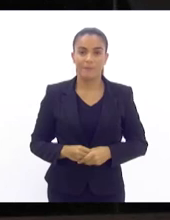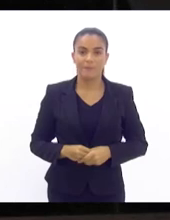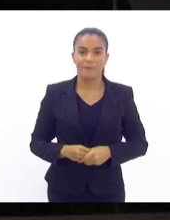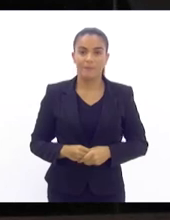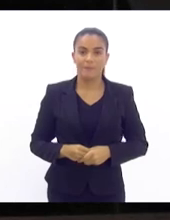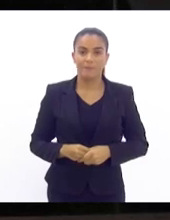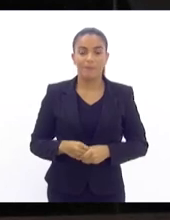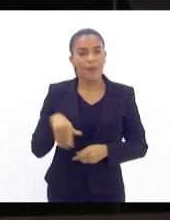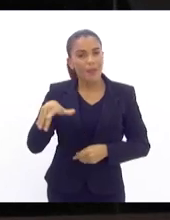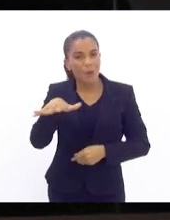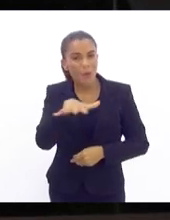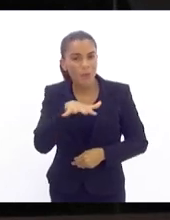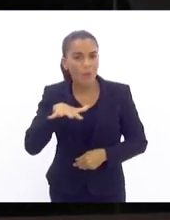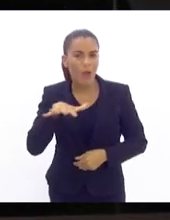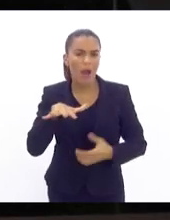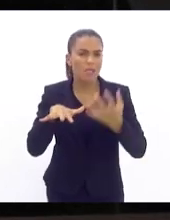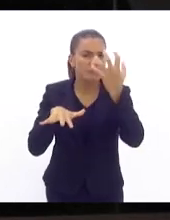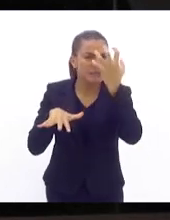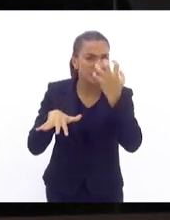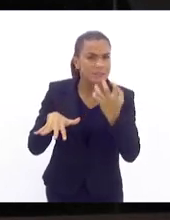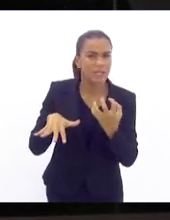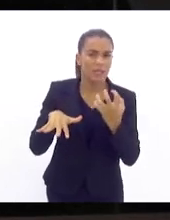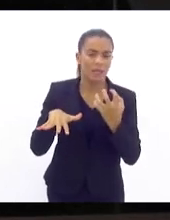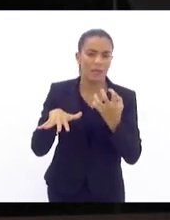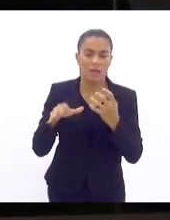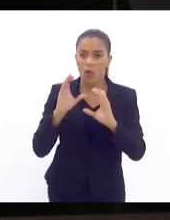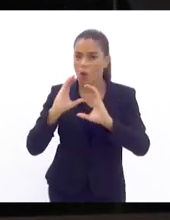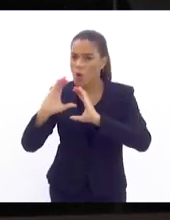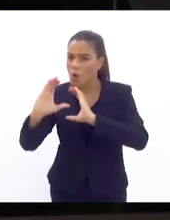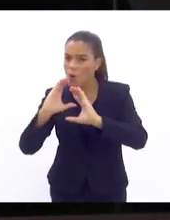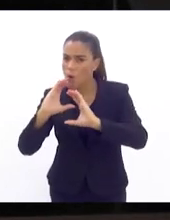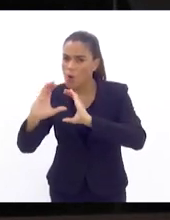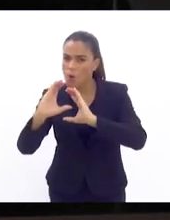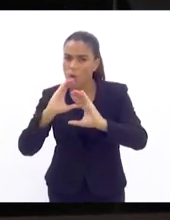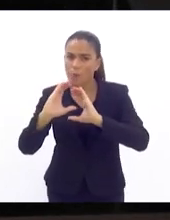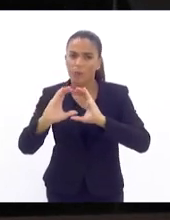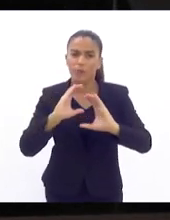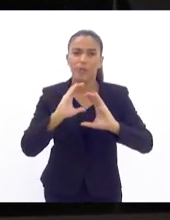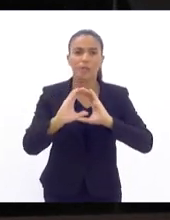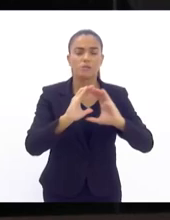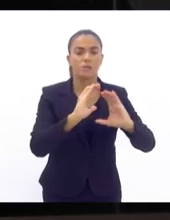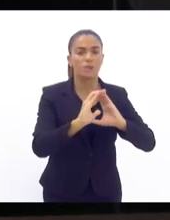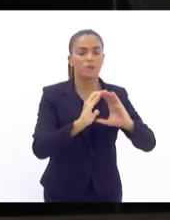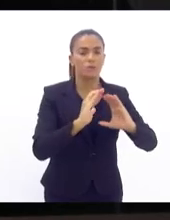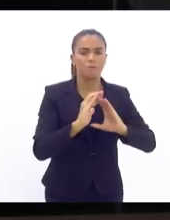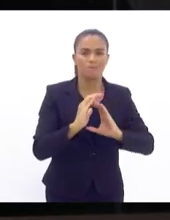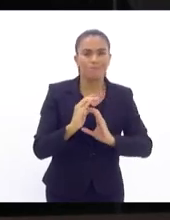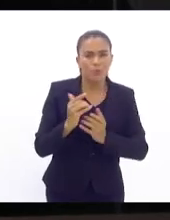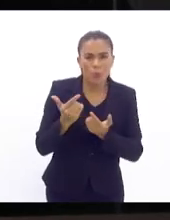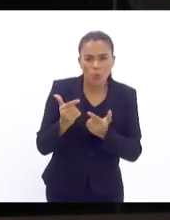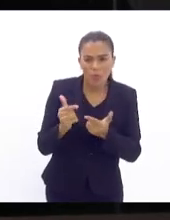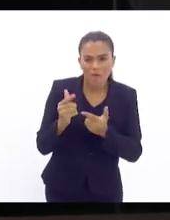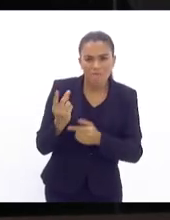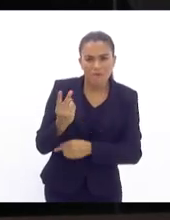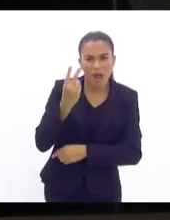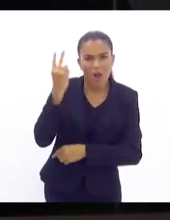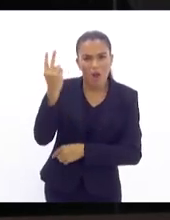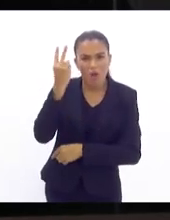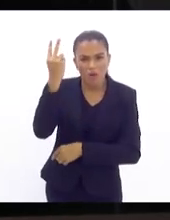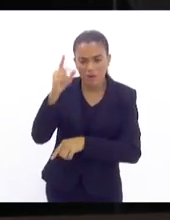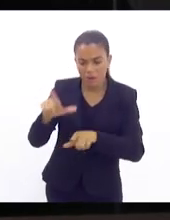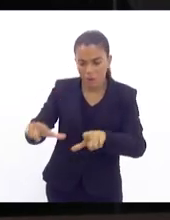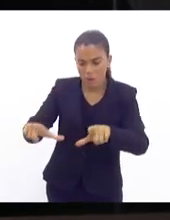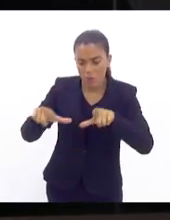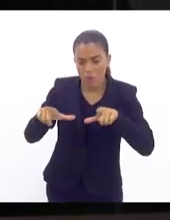Uma área tão séria, né, como a da comunicação, não se valorizar o diploma.